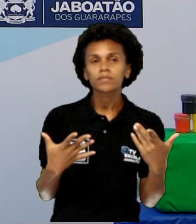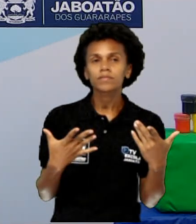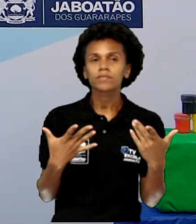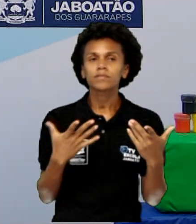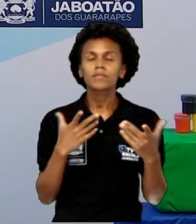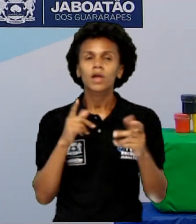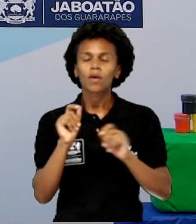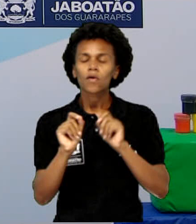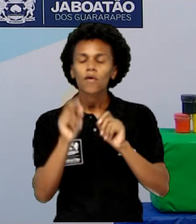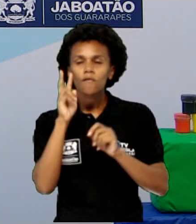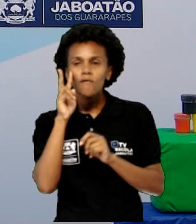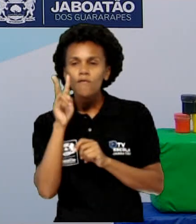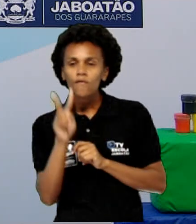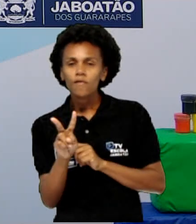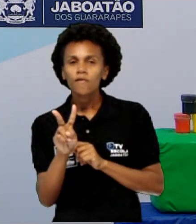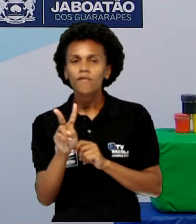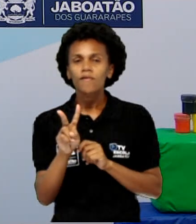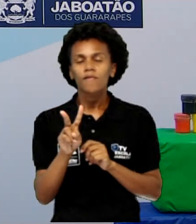é arte visual.